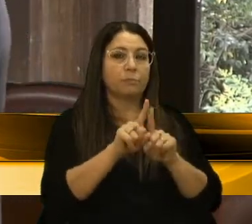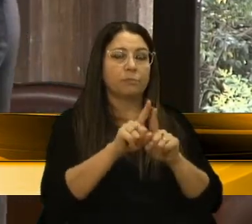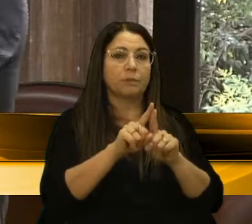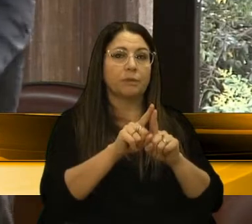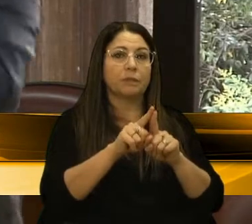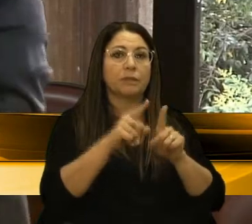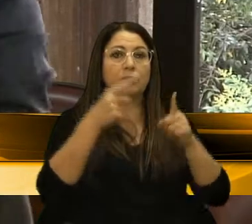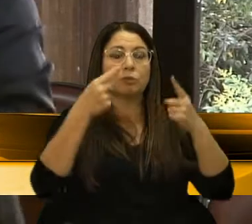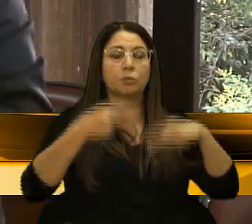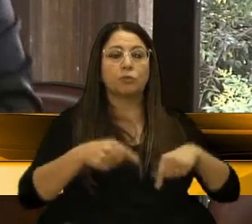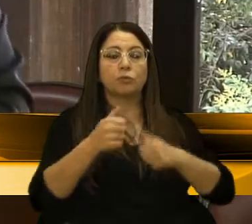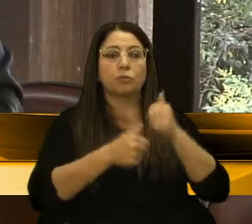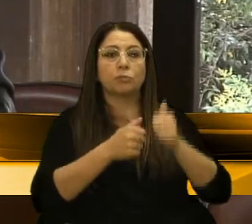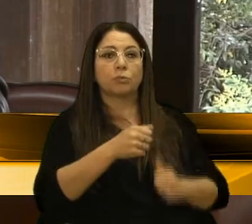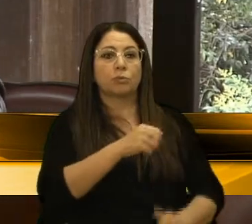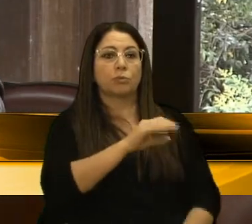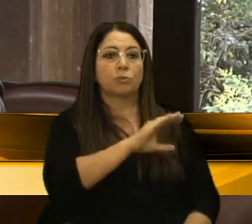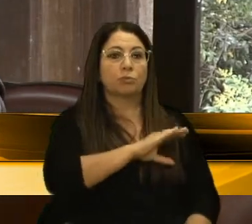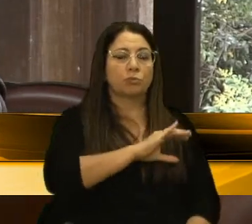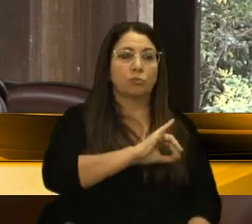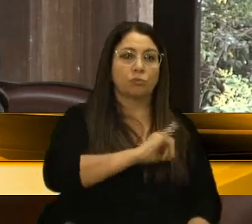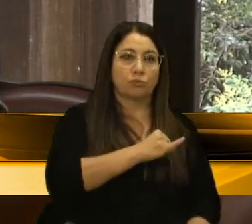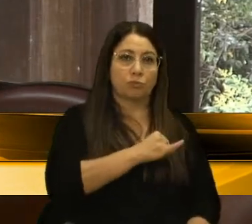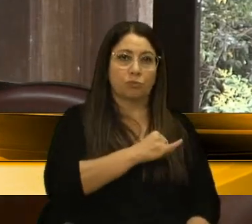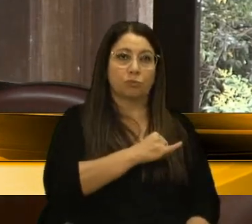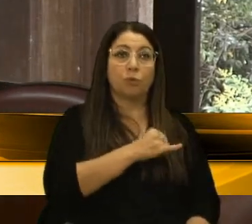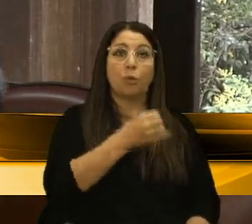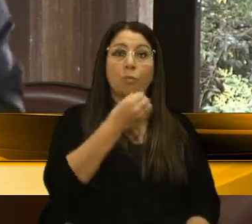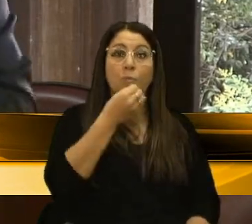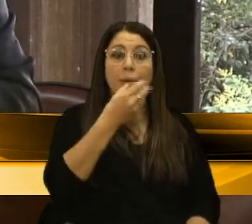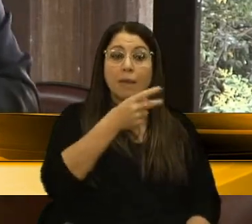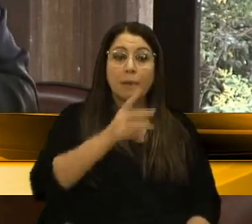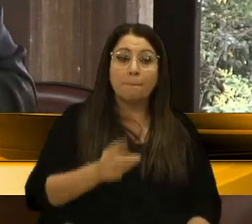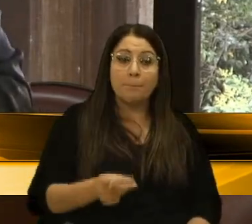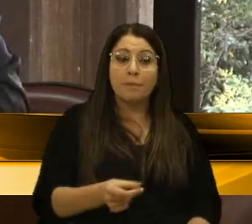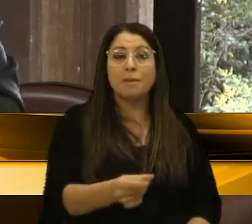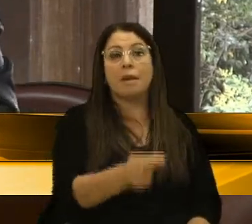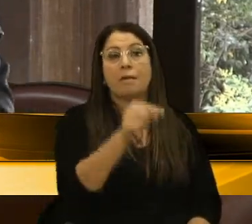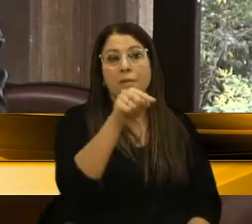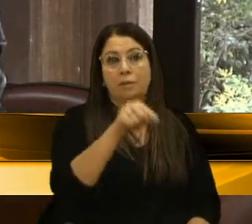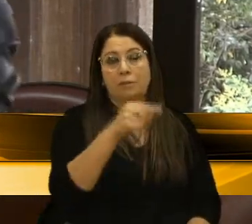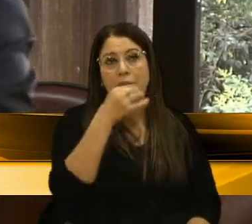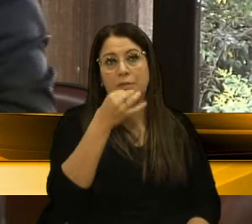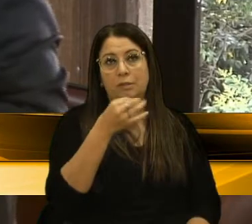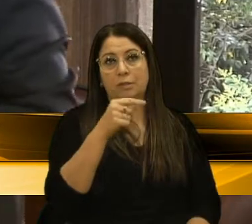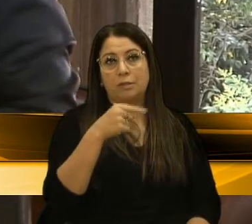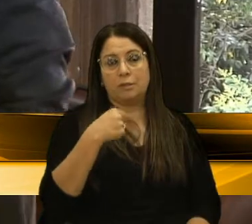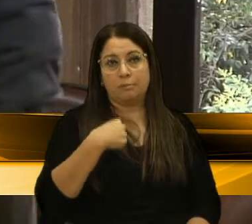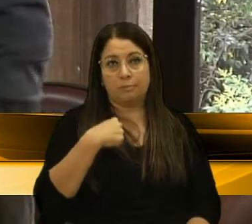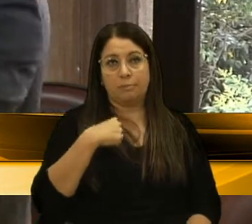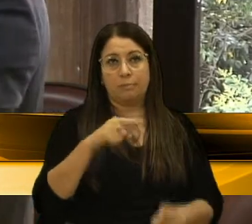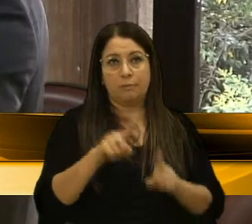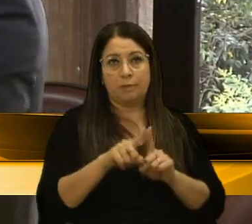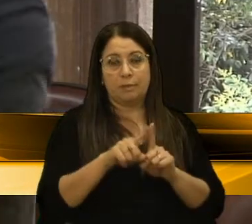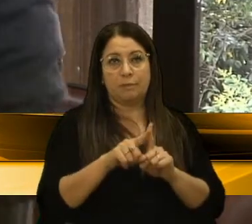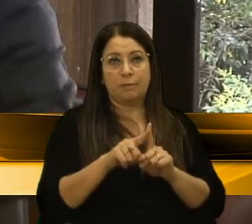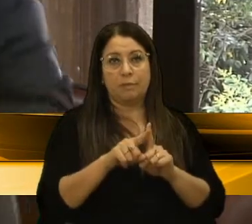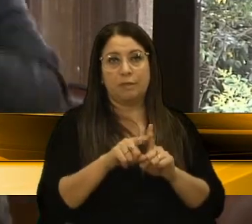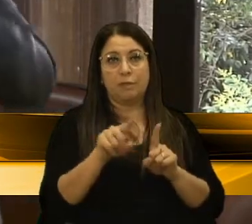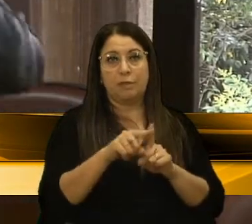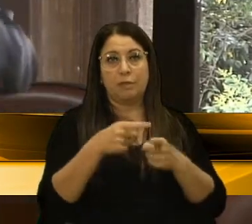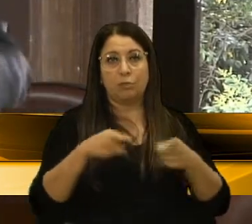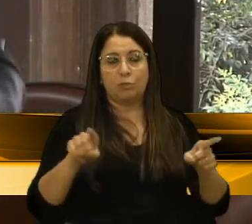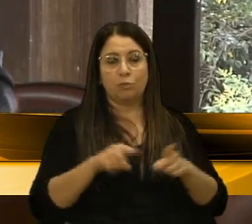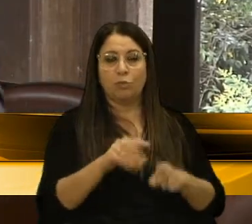bem cultural de natureza imaterial. Tramita, nesta casa, um projeto de autoria deste vereador que visa declarar a música O